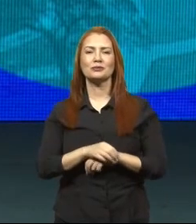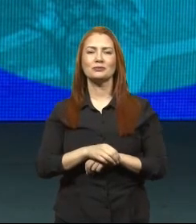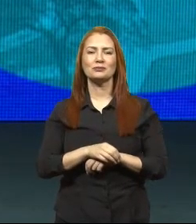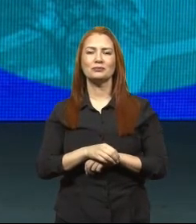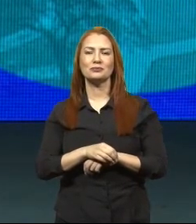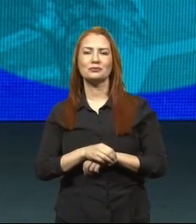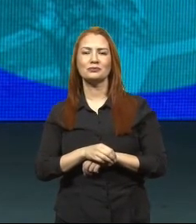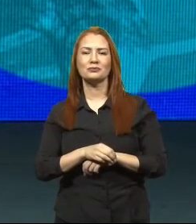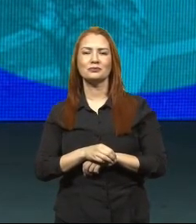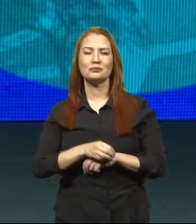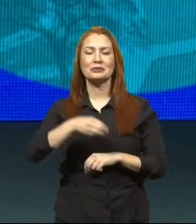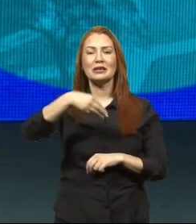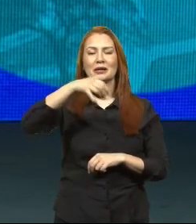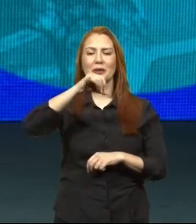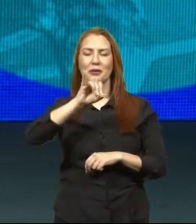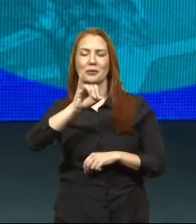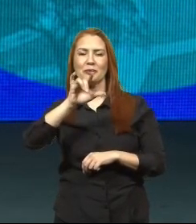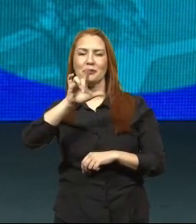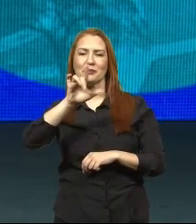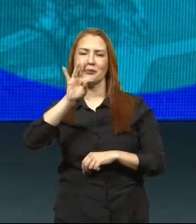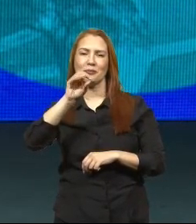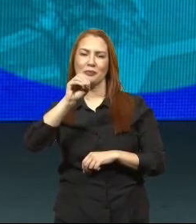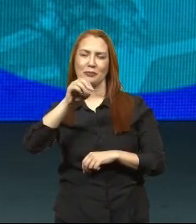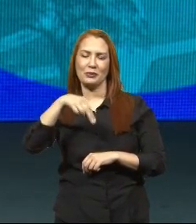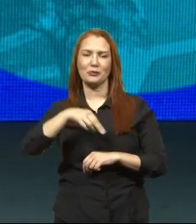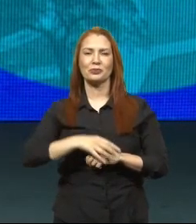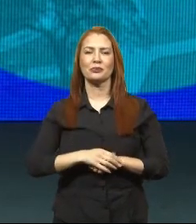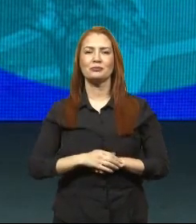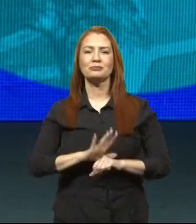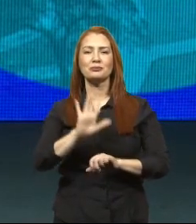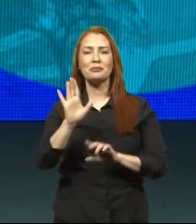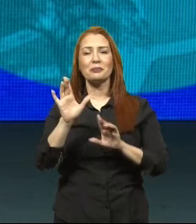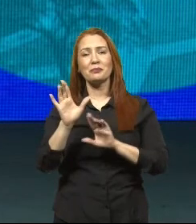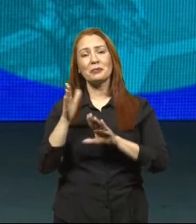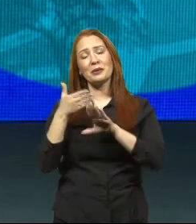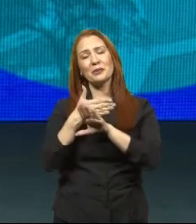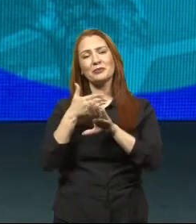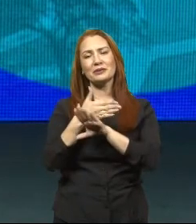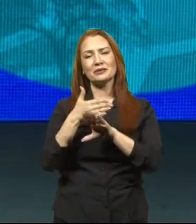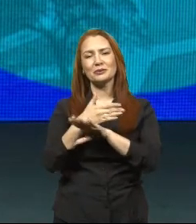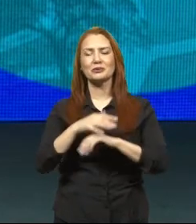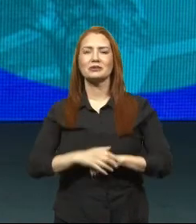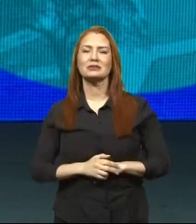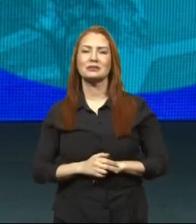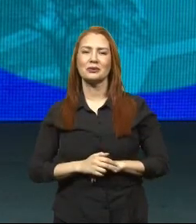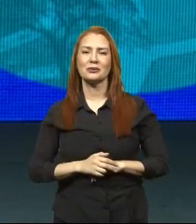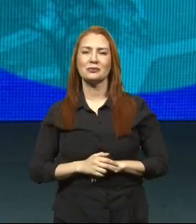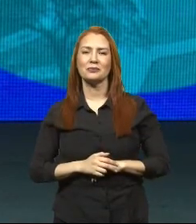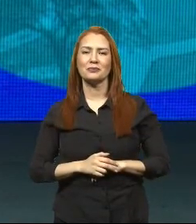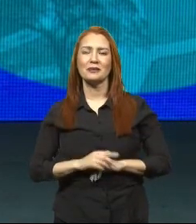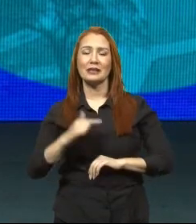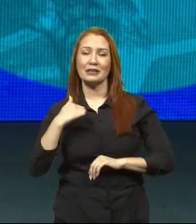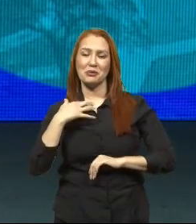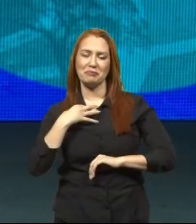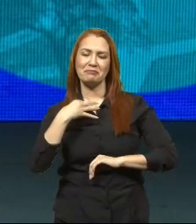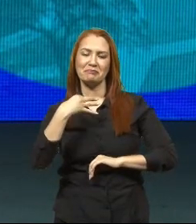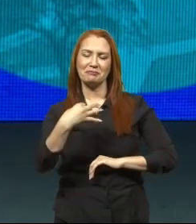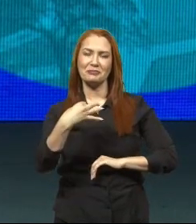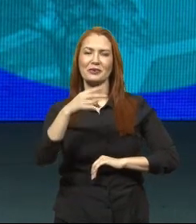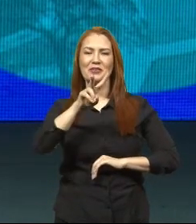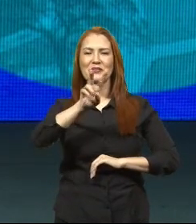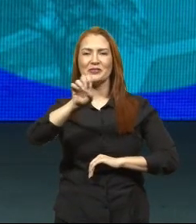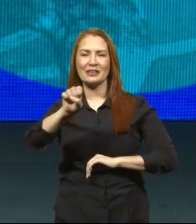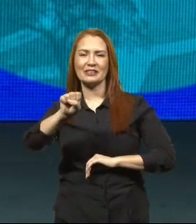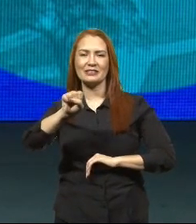Kaoru Kashiakura por essa participação, e em nome, então, da Virada Sustentável de Porto